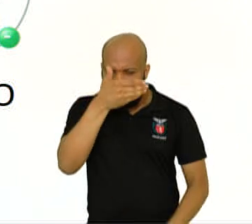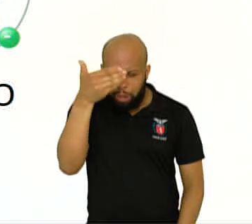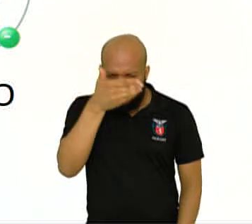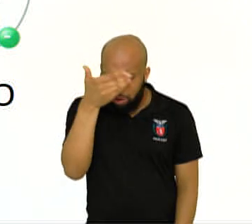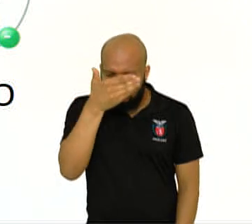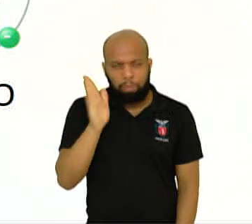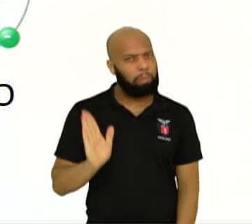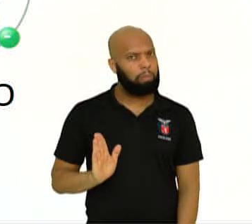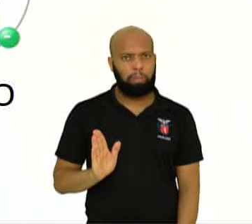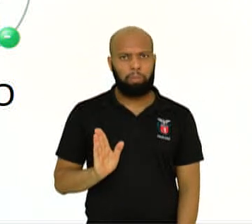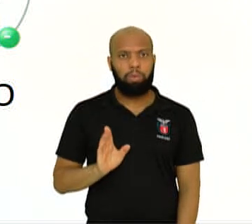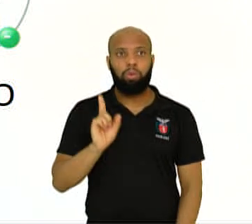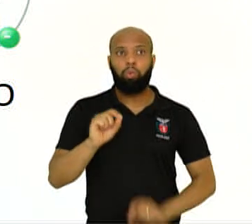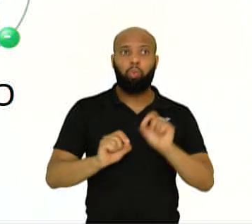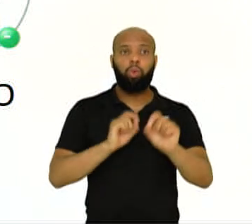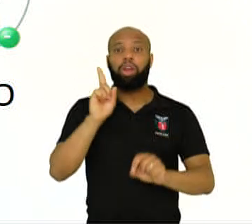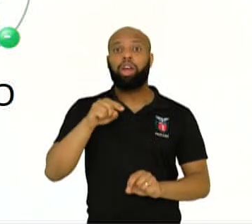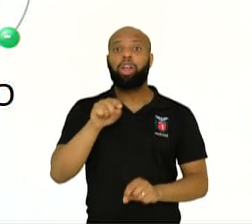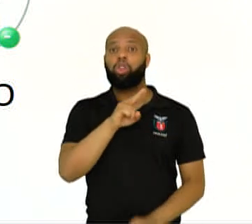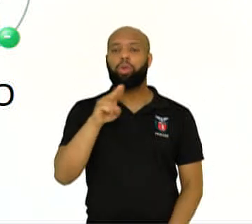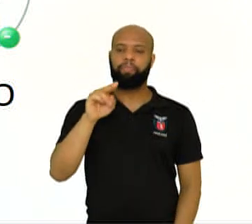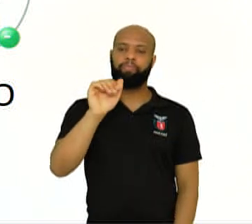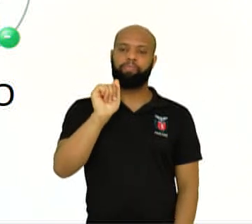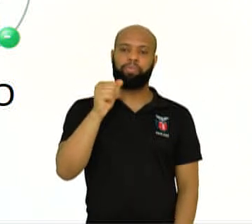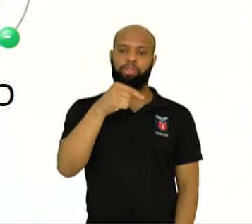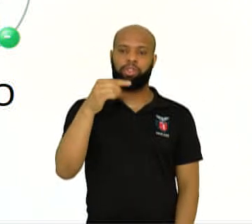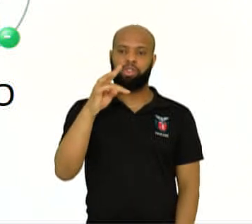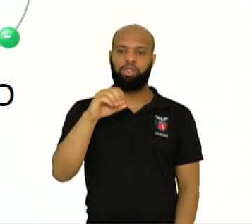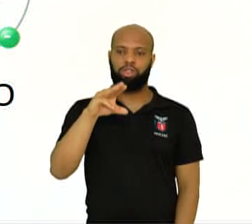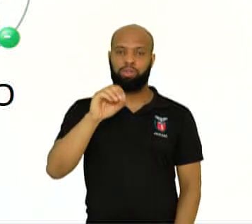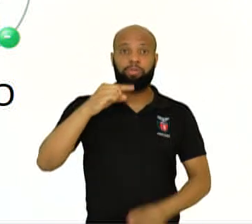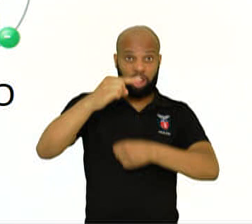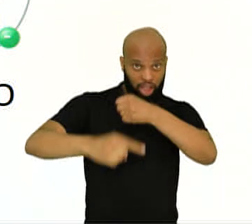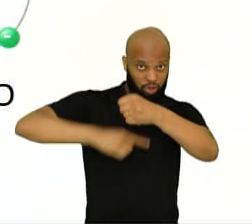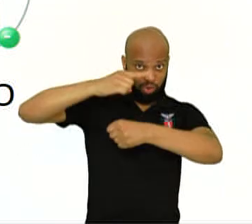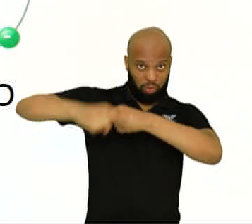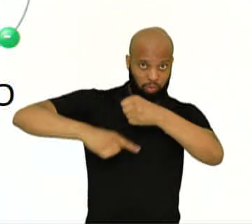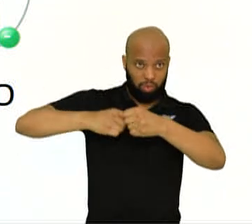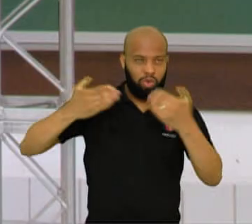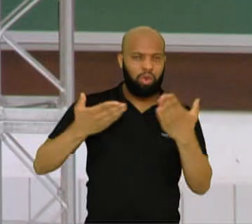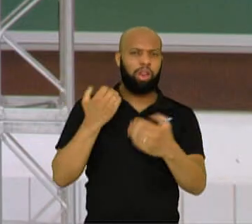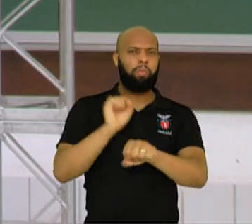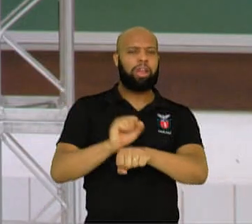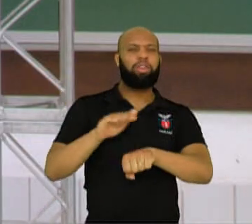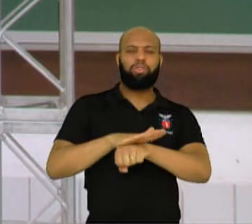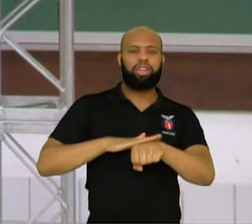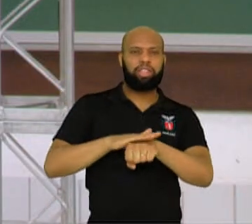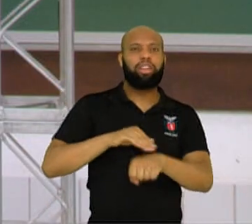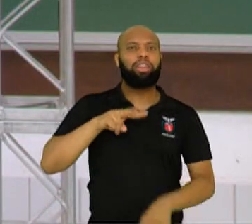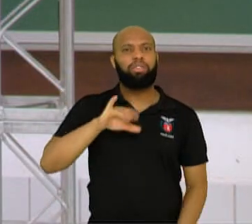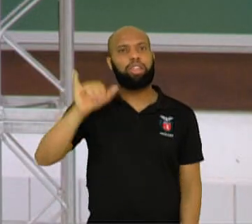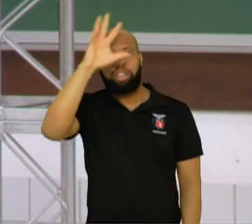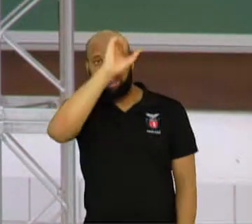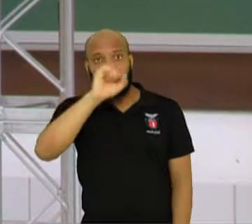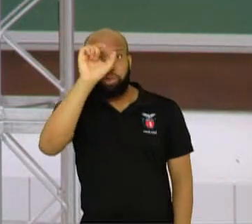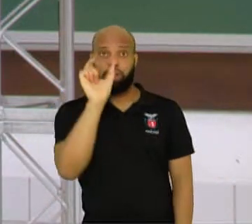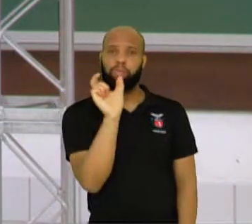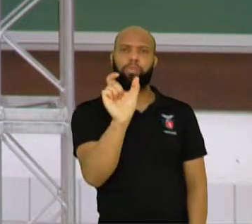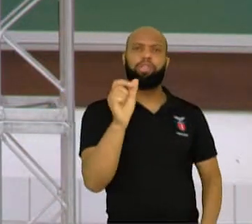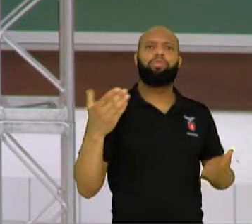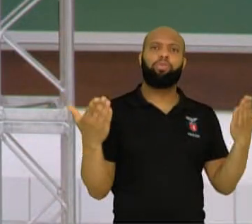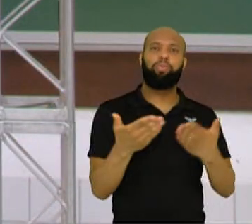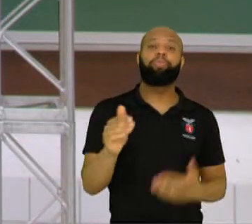invisíveis denominadas átomos. Então, a gente vai fazer uma paradinha aqui e conversar. Então, a gente vai aprender uma primeira palavra